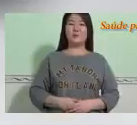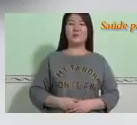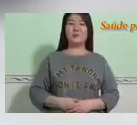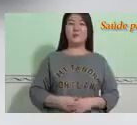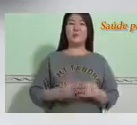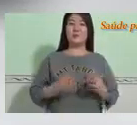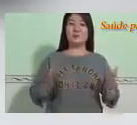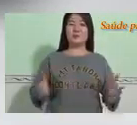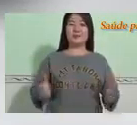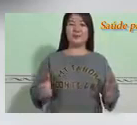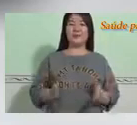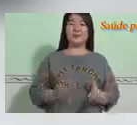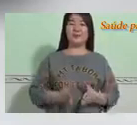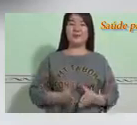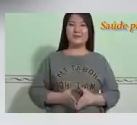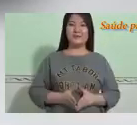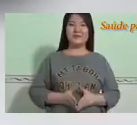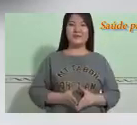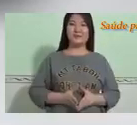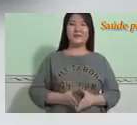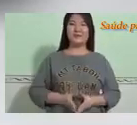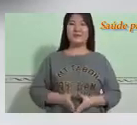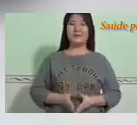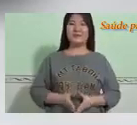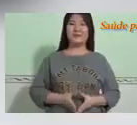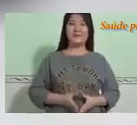como pediatra ou em casa pelos pais.